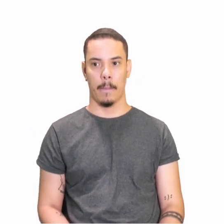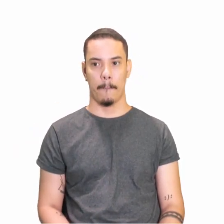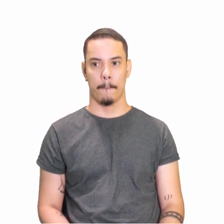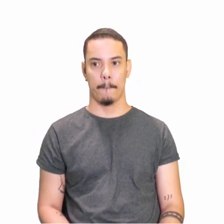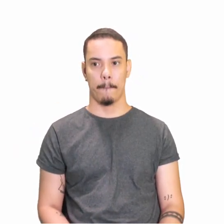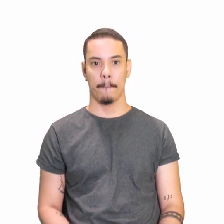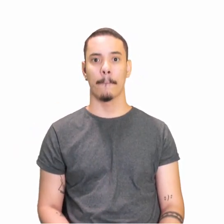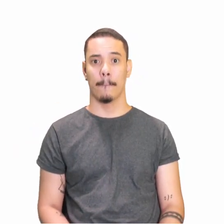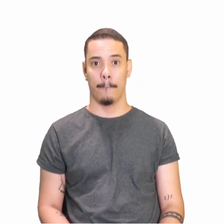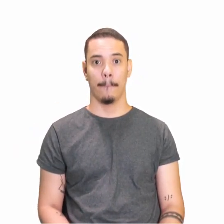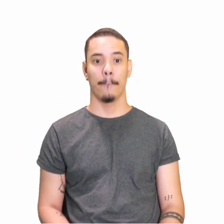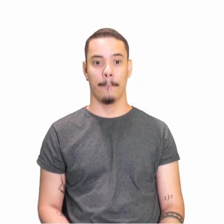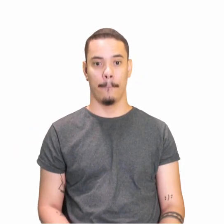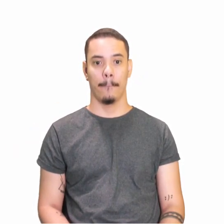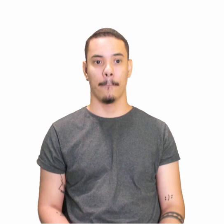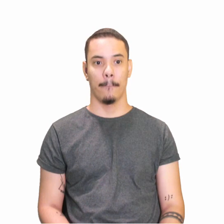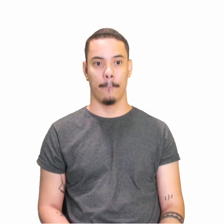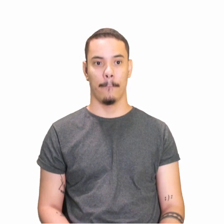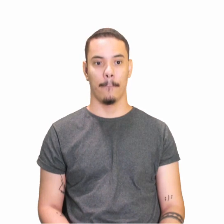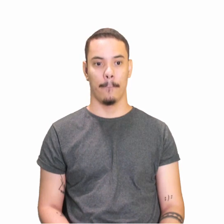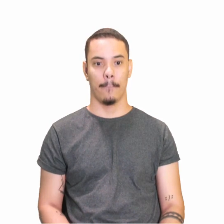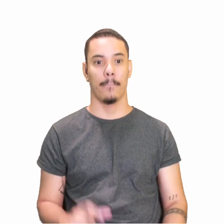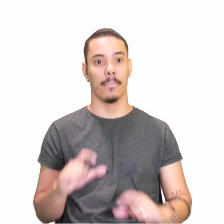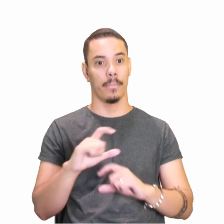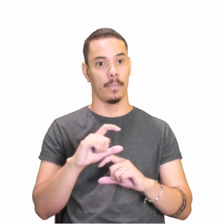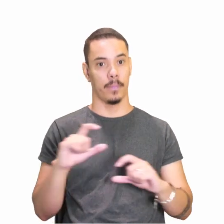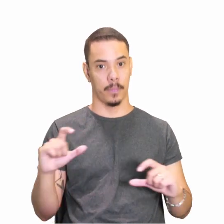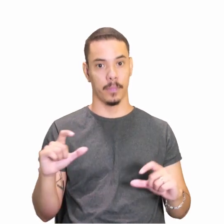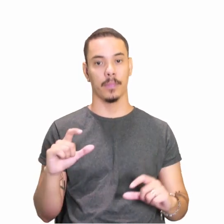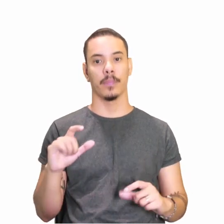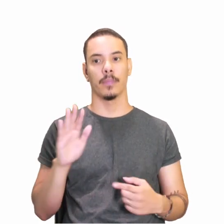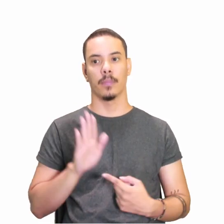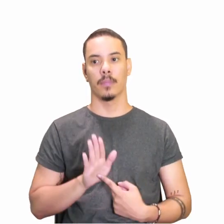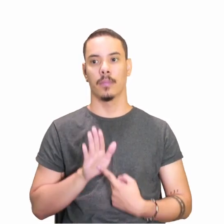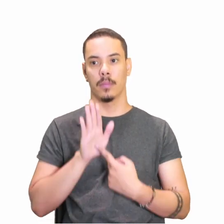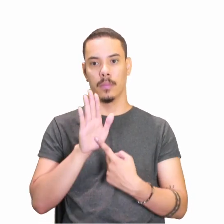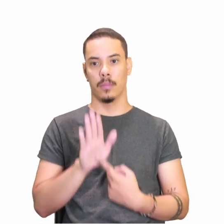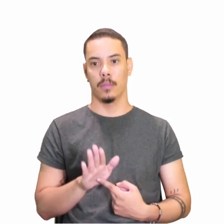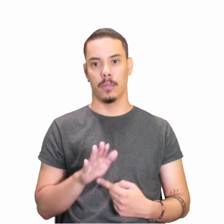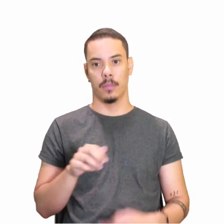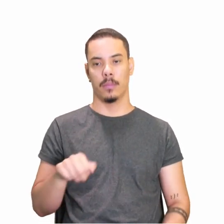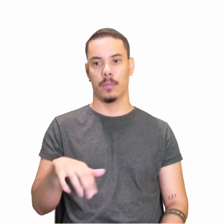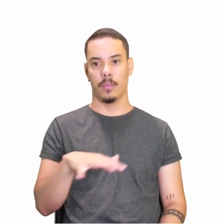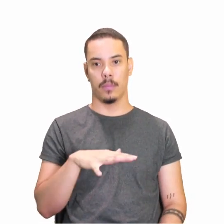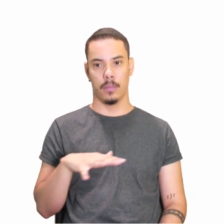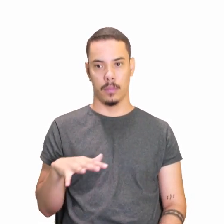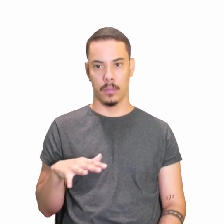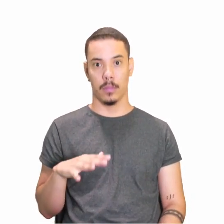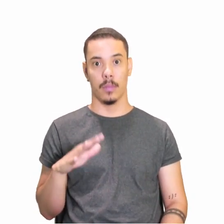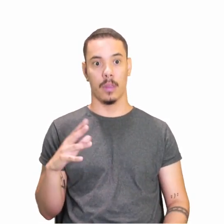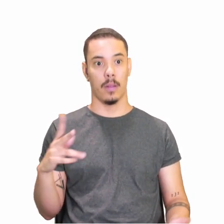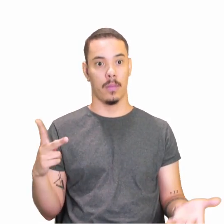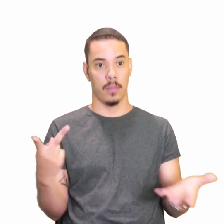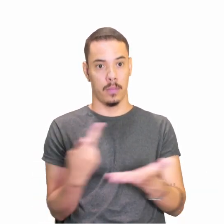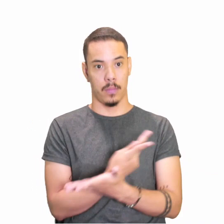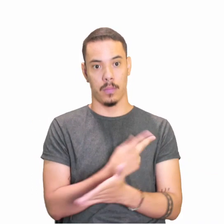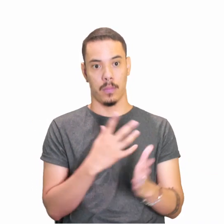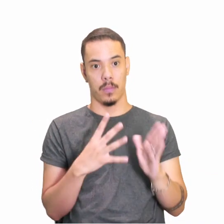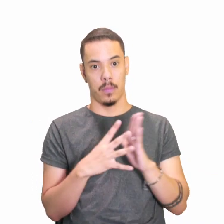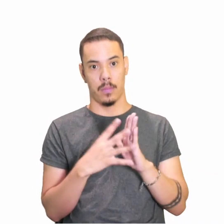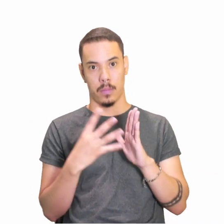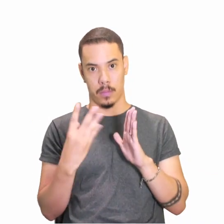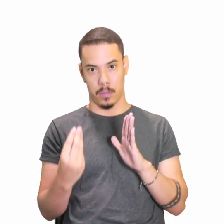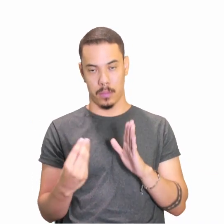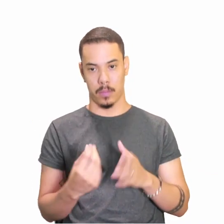acontece? Acontece, gente, tá? Então, olha só, o cartoon ele apresenta uma espécie de anedota gráfica, tá